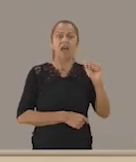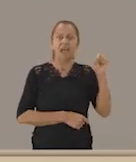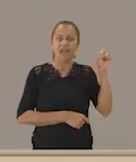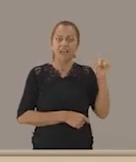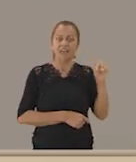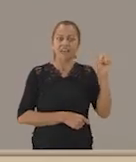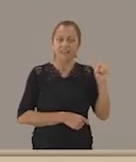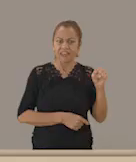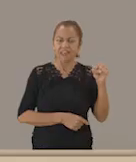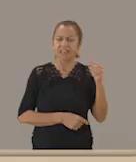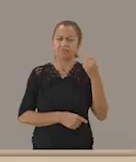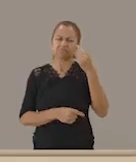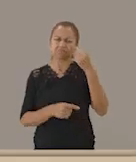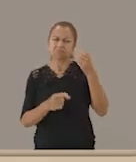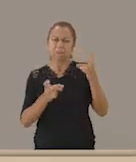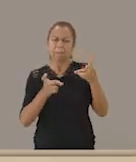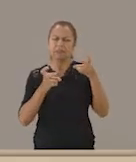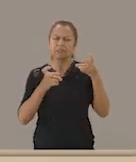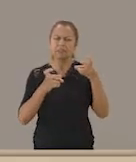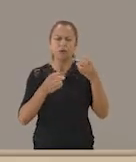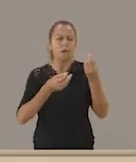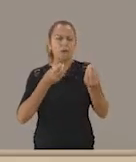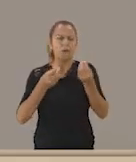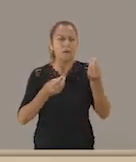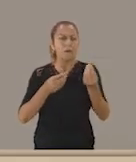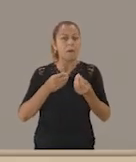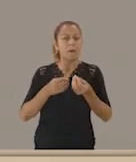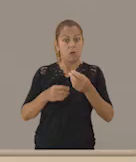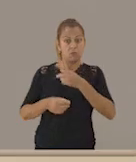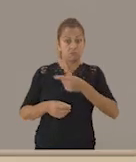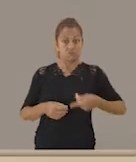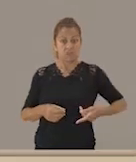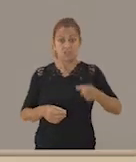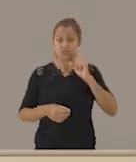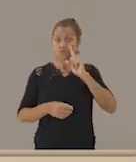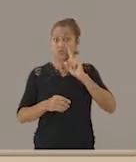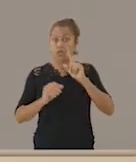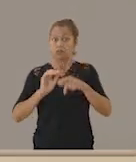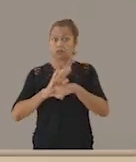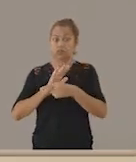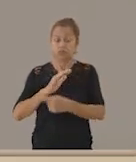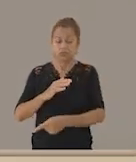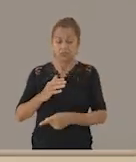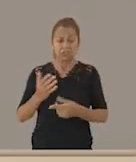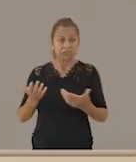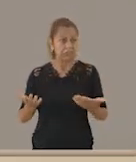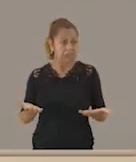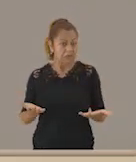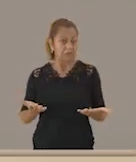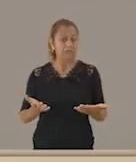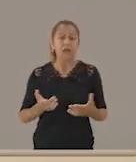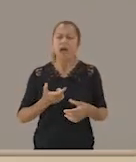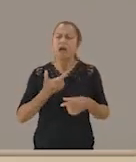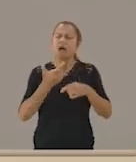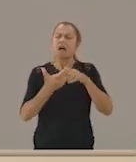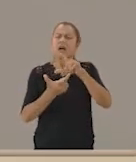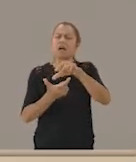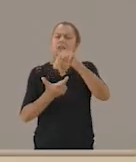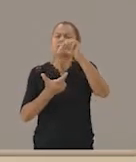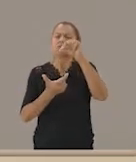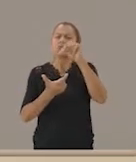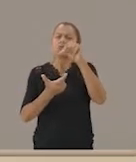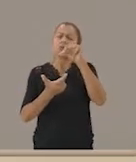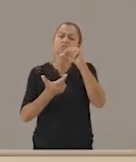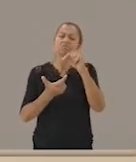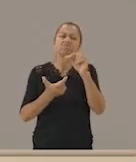da contagem de votos da eleição nos Estados Unidos. Contudo, as mensagens que passam com a escolha do léxico, ou seja, vocabulário